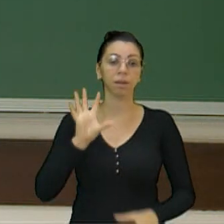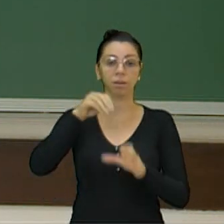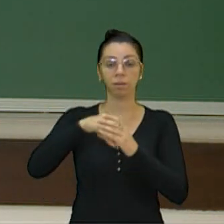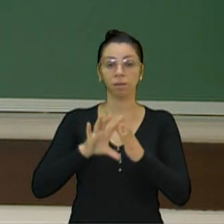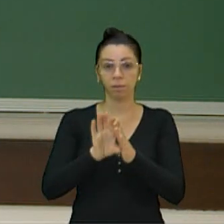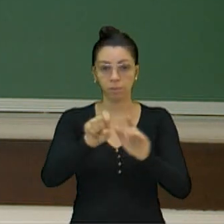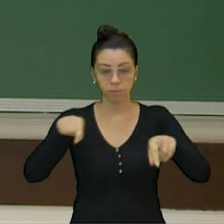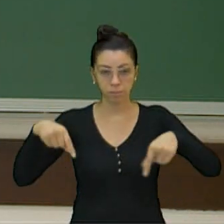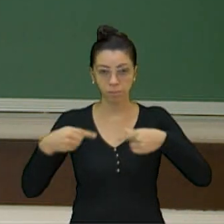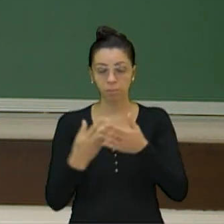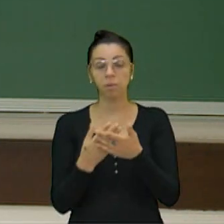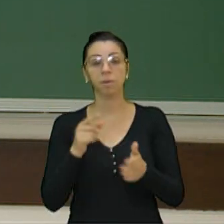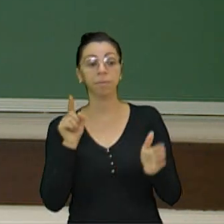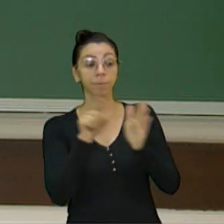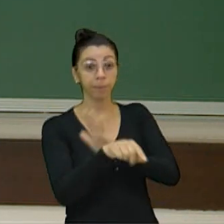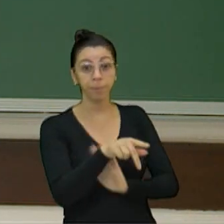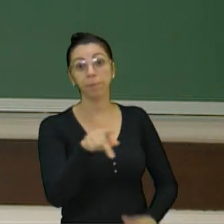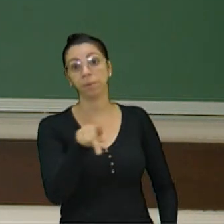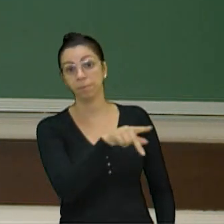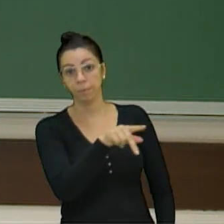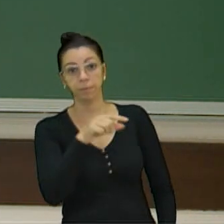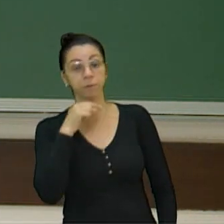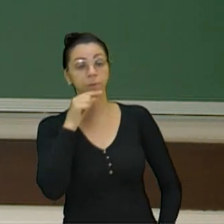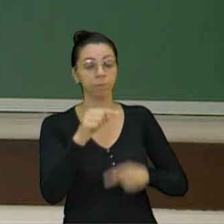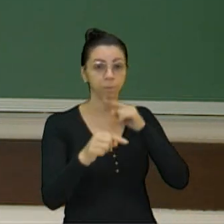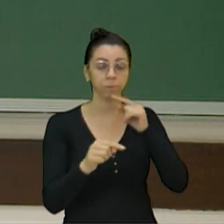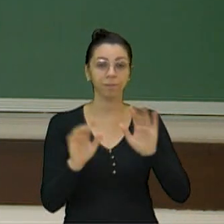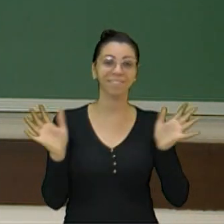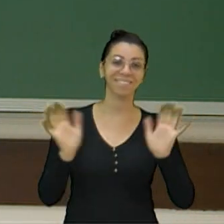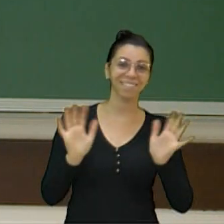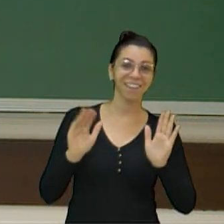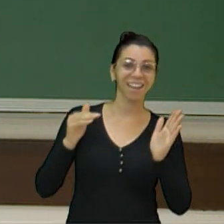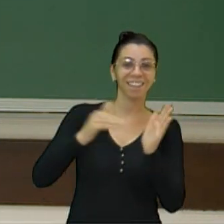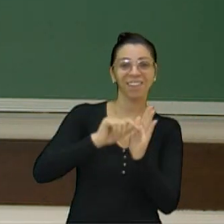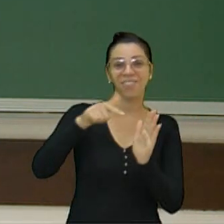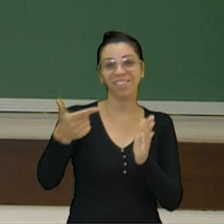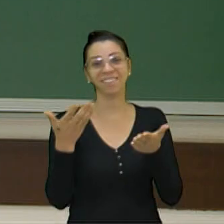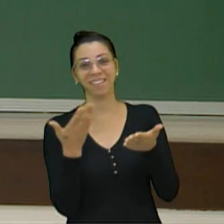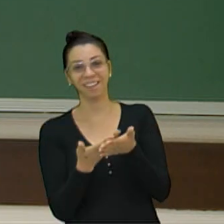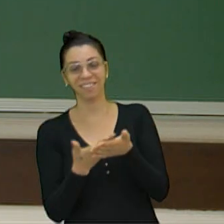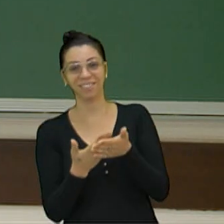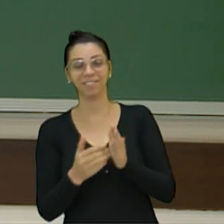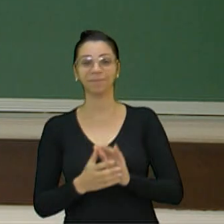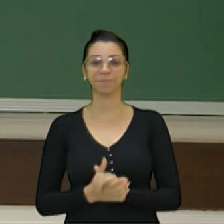Qualquer dúvida, converse com seu professor lá na plataforma. Bye, bye, and see you next class.